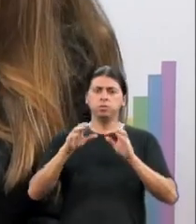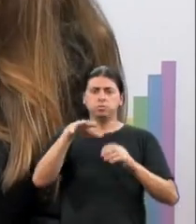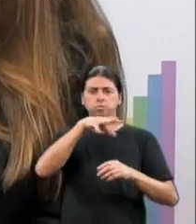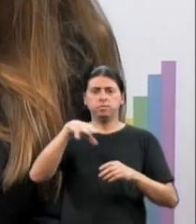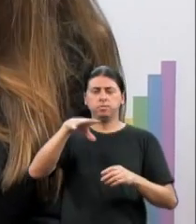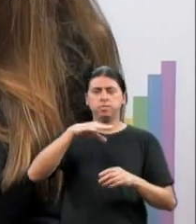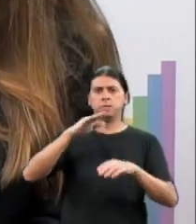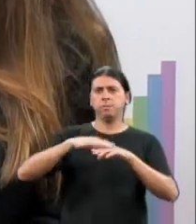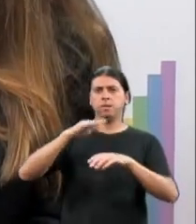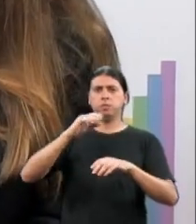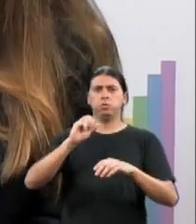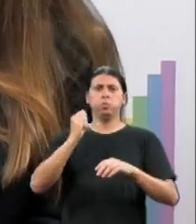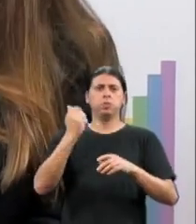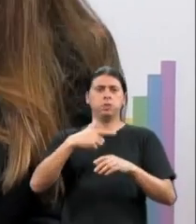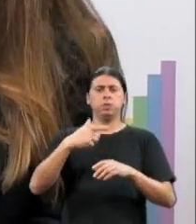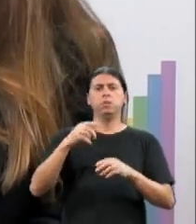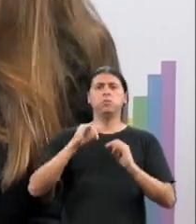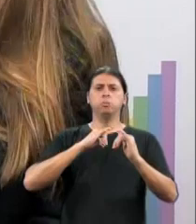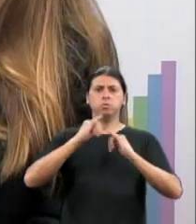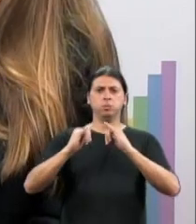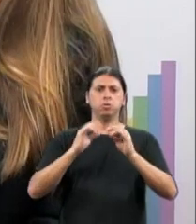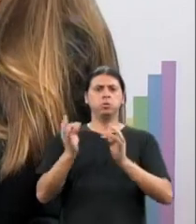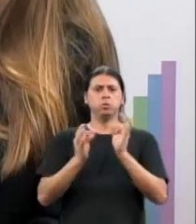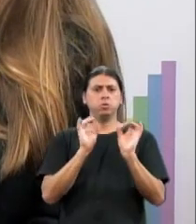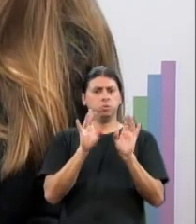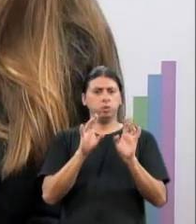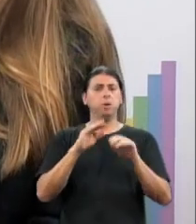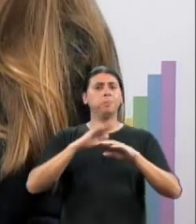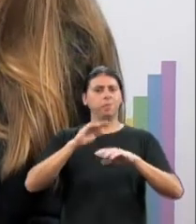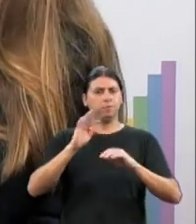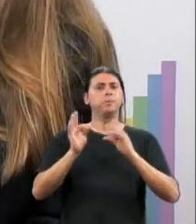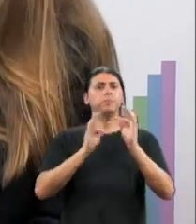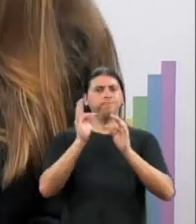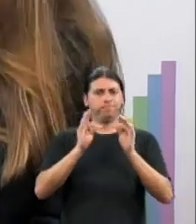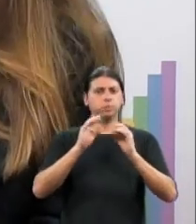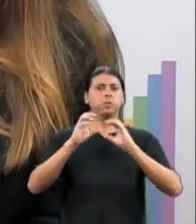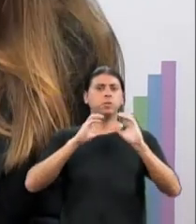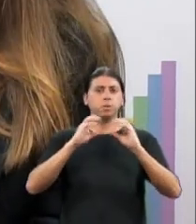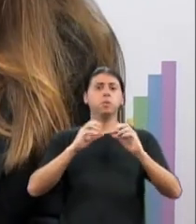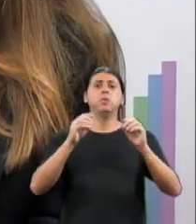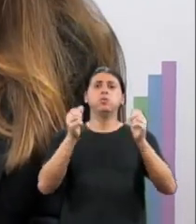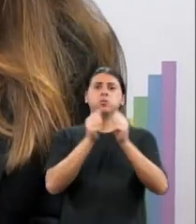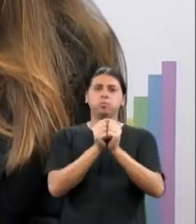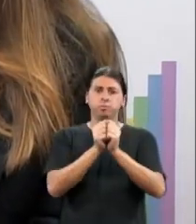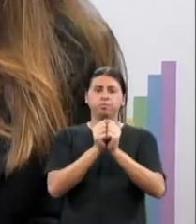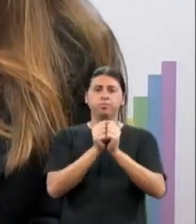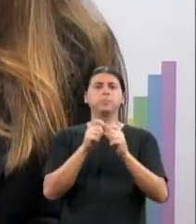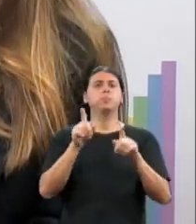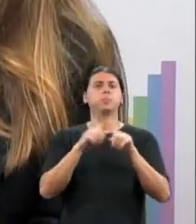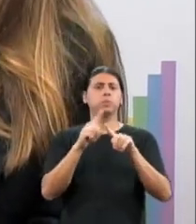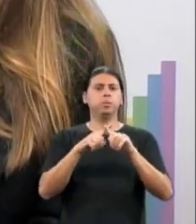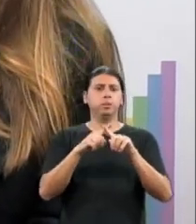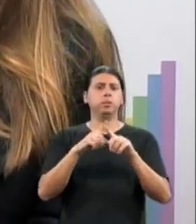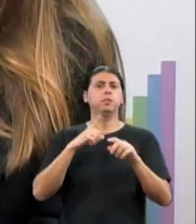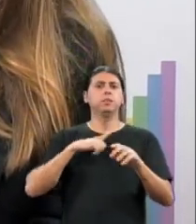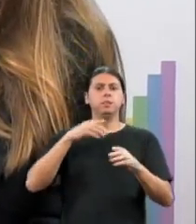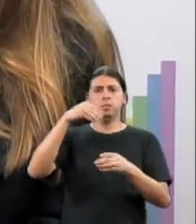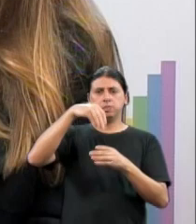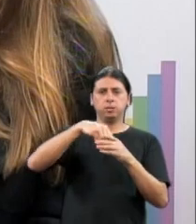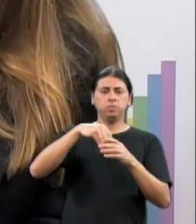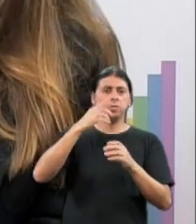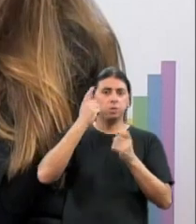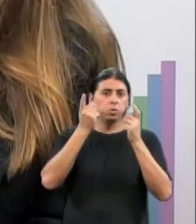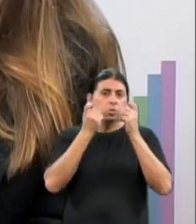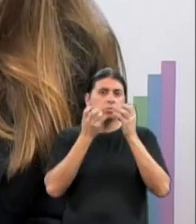Muito mais que tecnologias da informação, elas são tecnologias da informação e comunicação. Elas estão entrando no intuito,